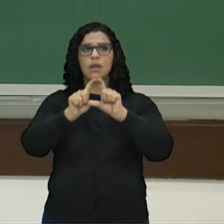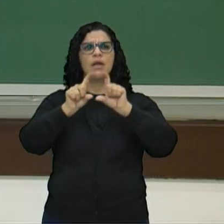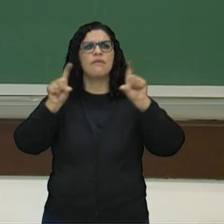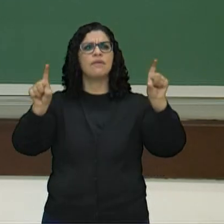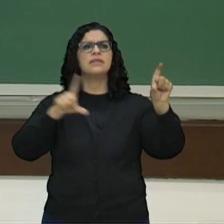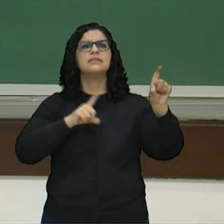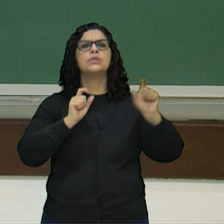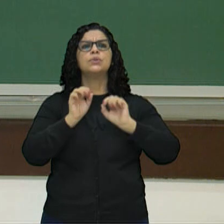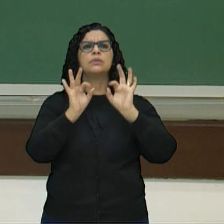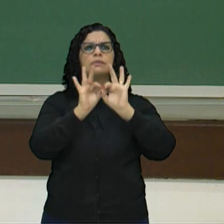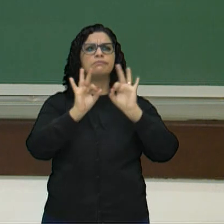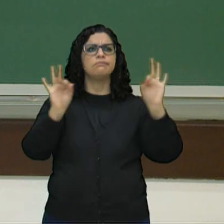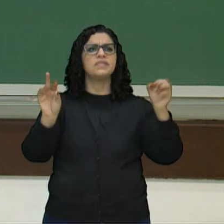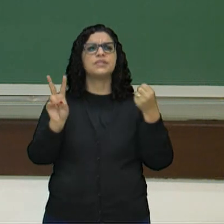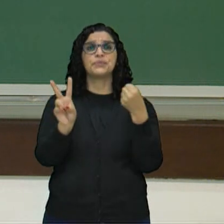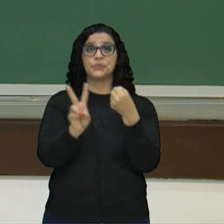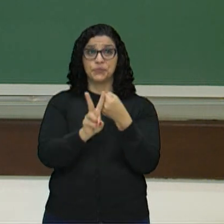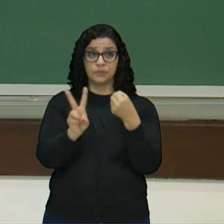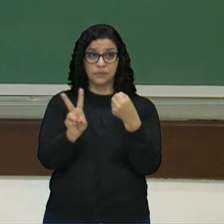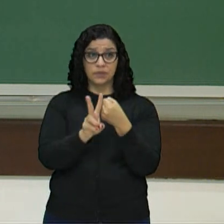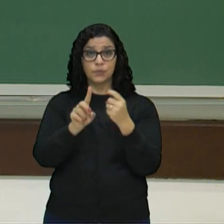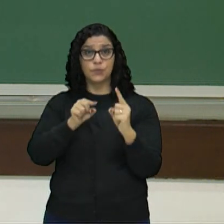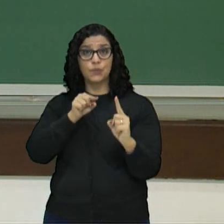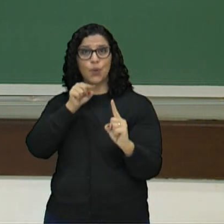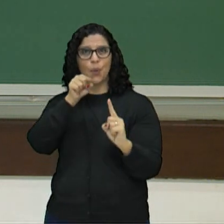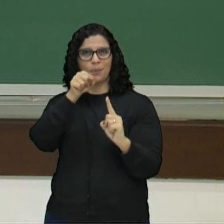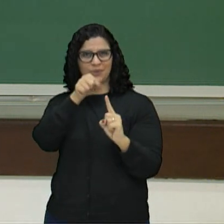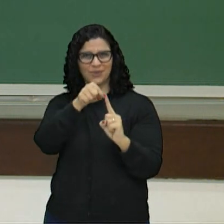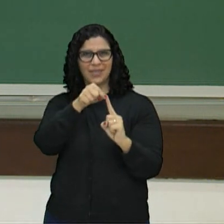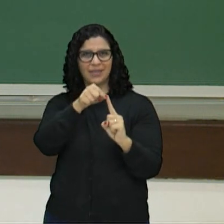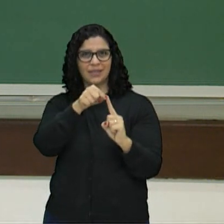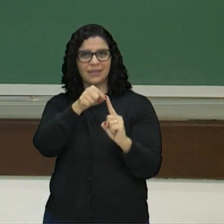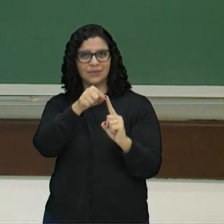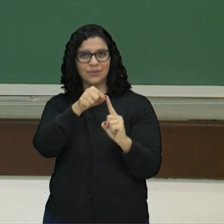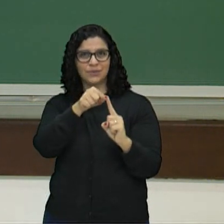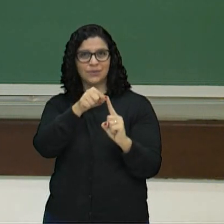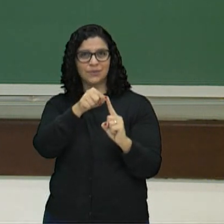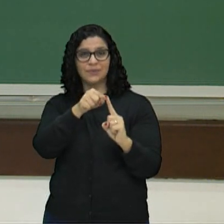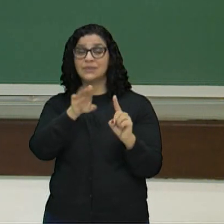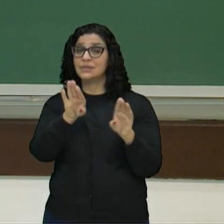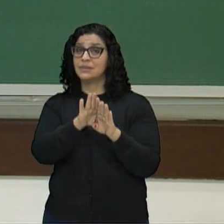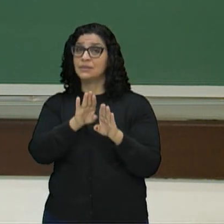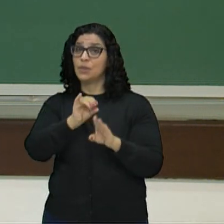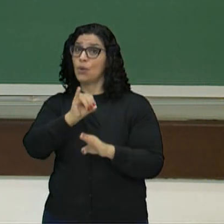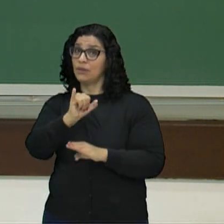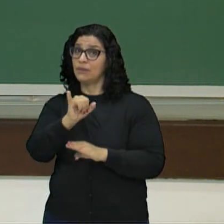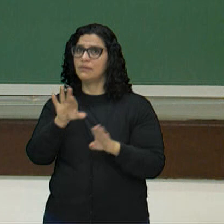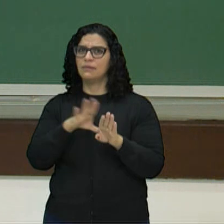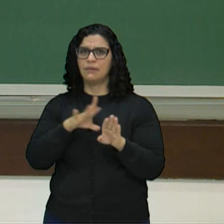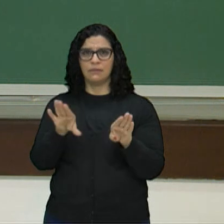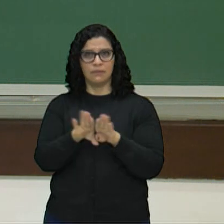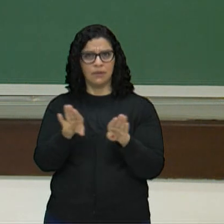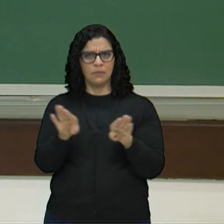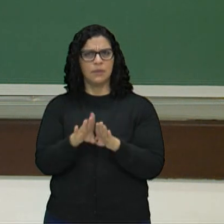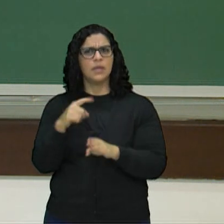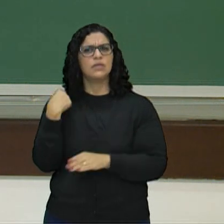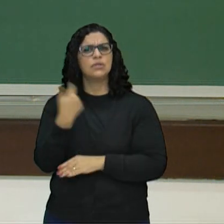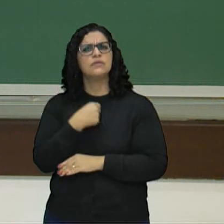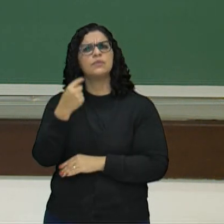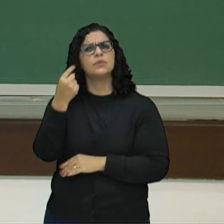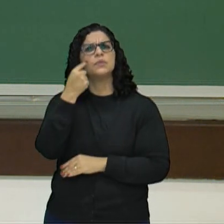um destaque de verbo, objeto direto e objeto indireto. Mas vamos tentar